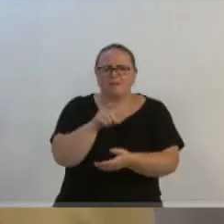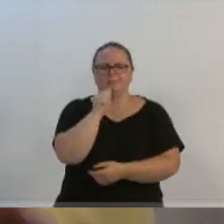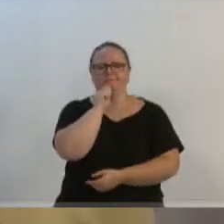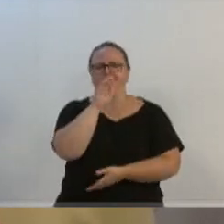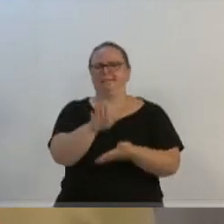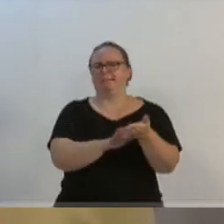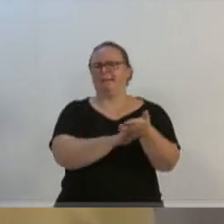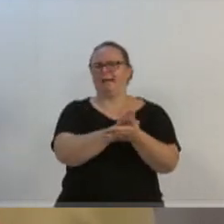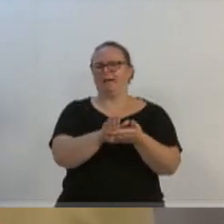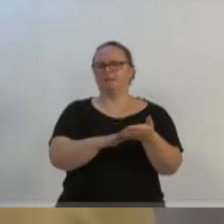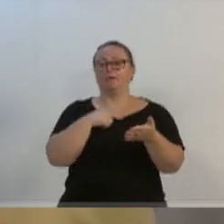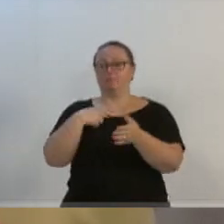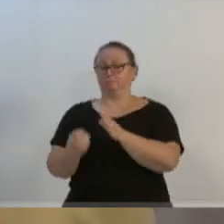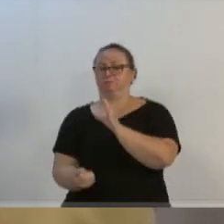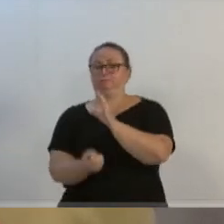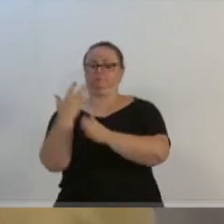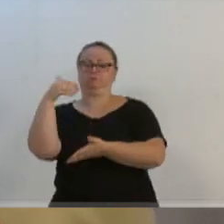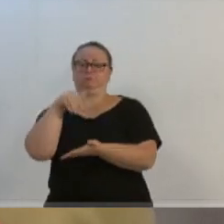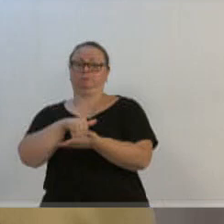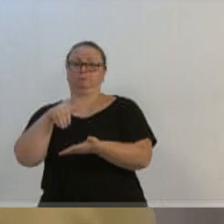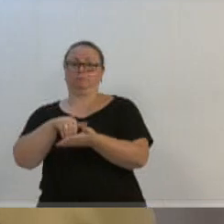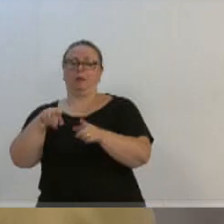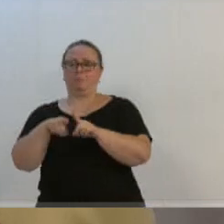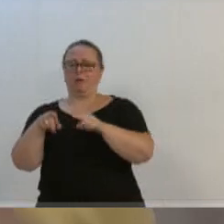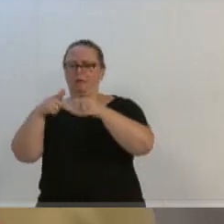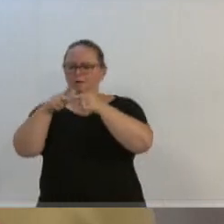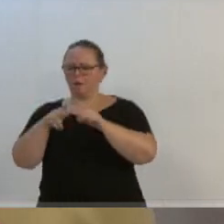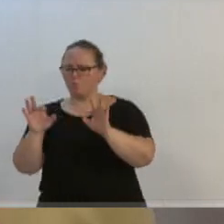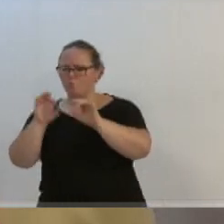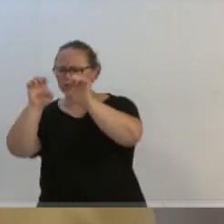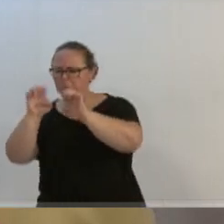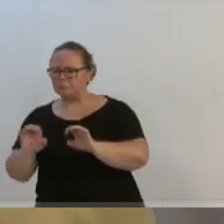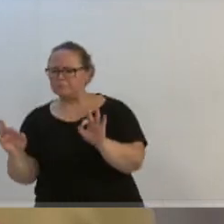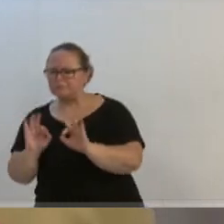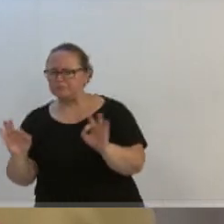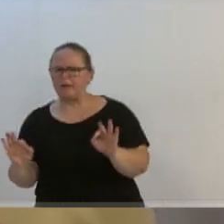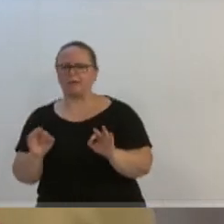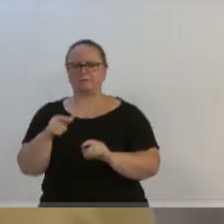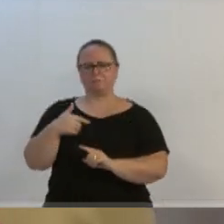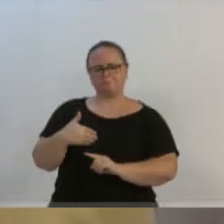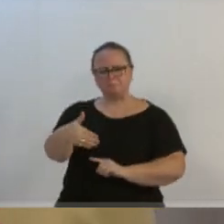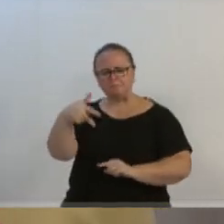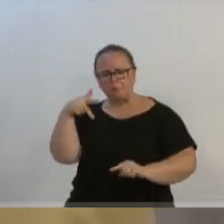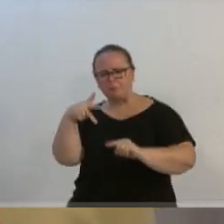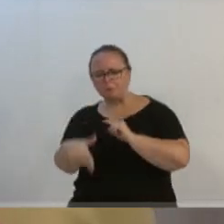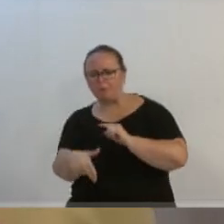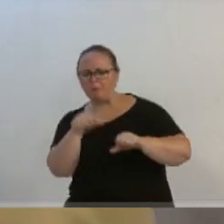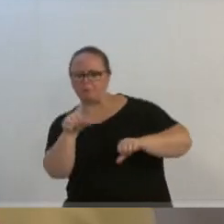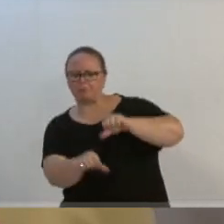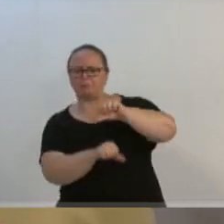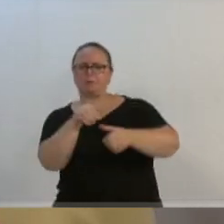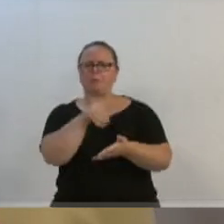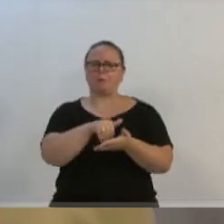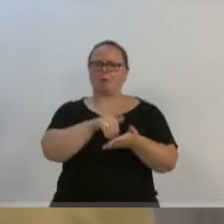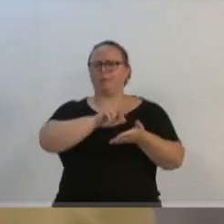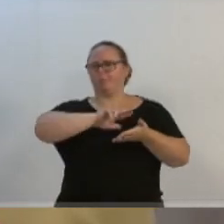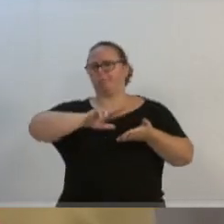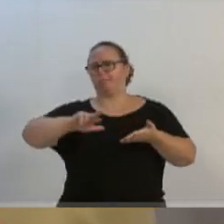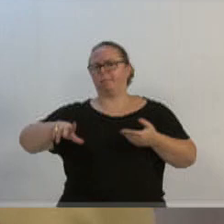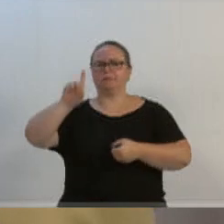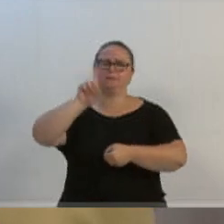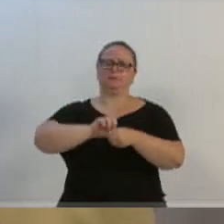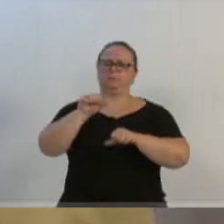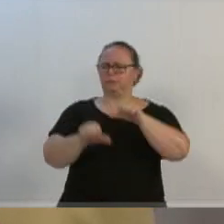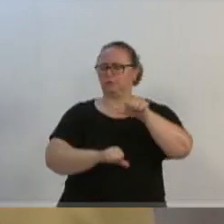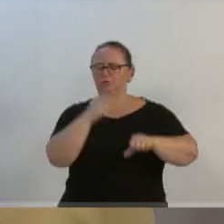mal estruturada, que não tem condições de funcionar, né? Que não sei se vai cortar agora, vai manter, que já trocou de secretário várias vezes, já trocou de diretor várias